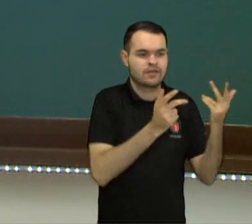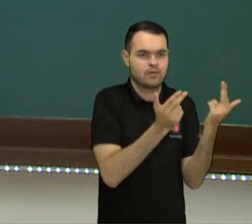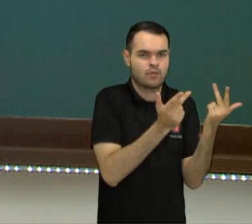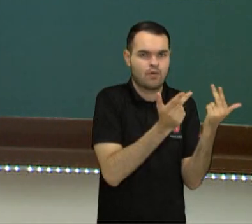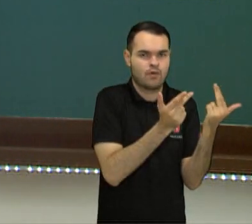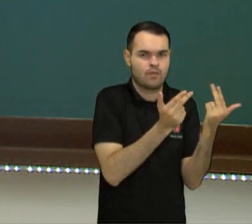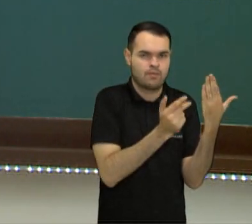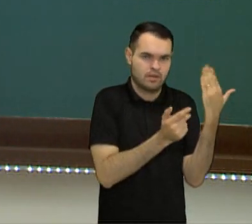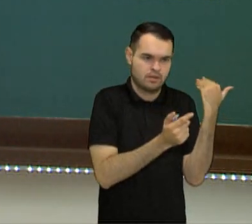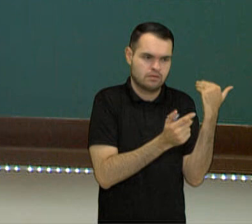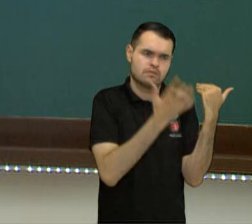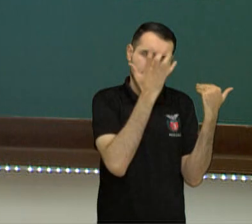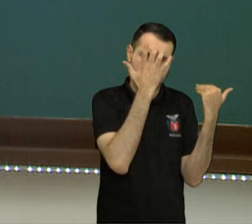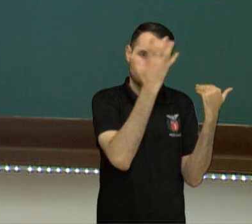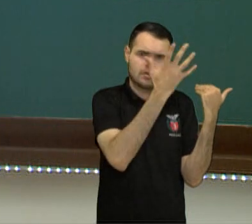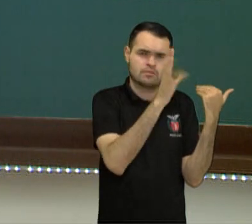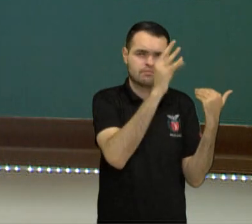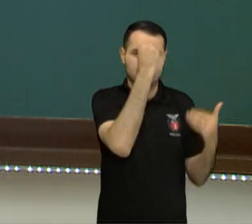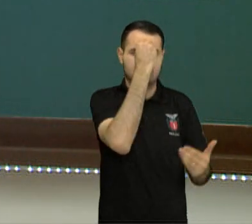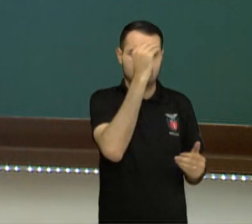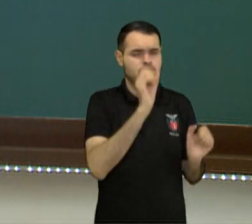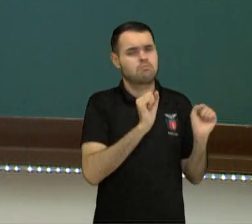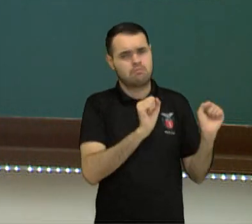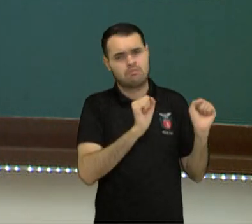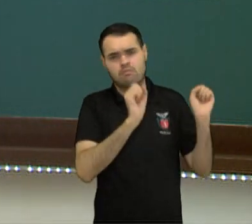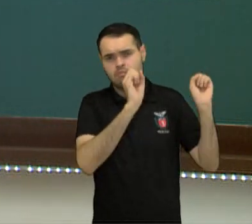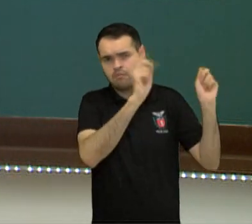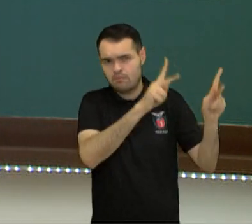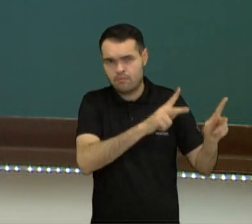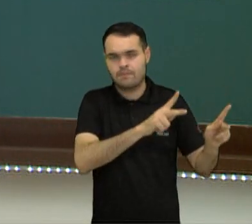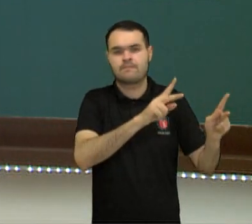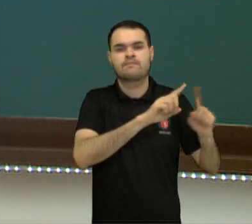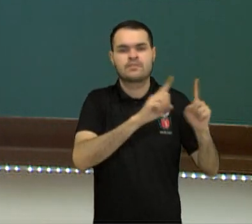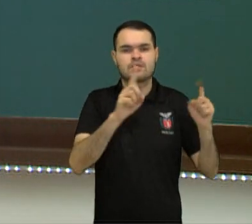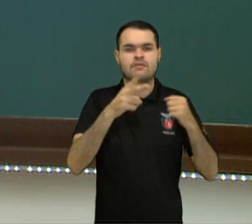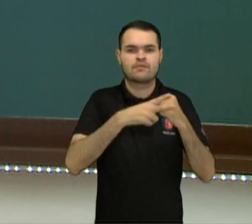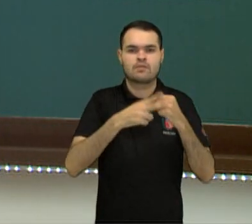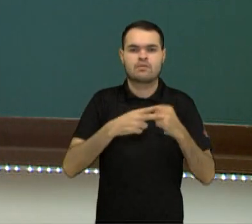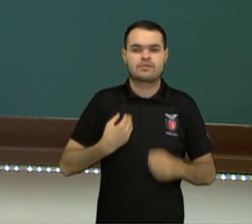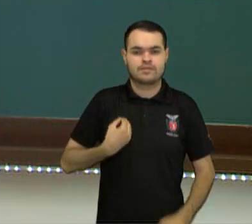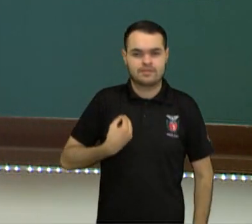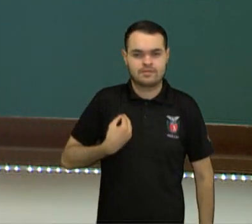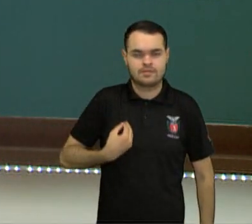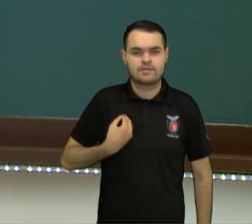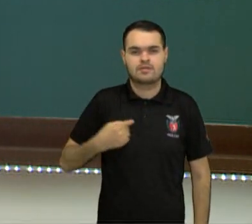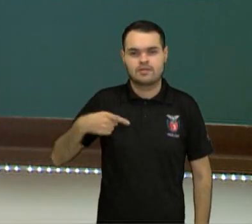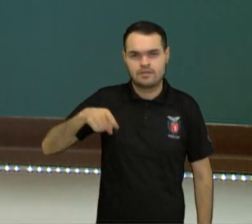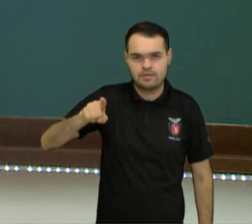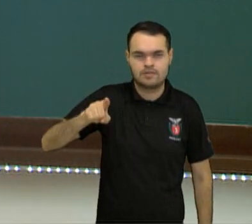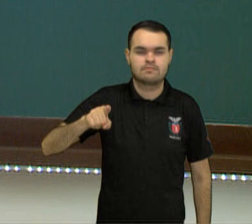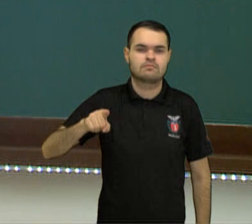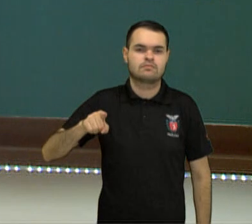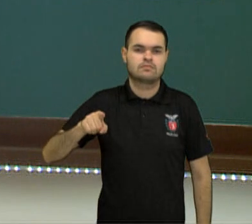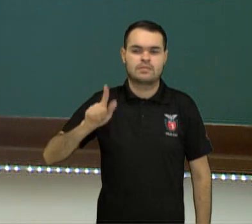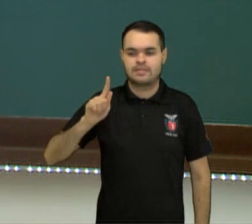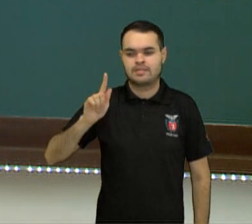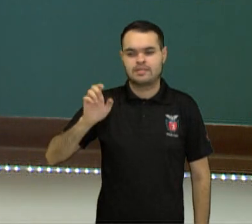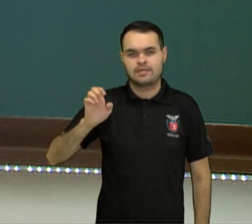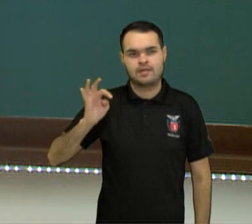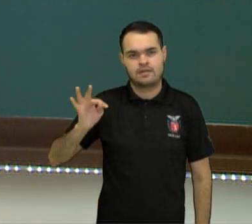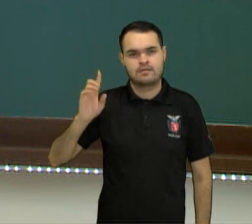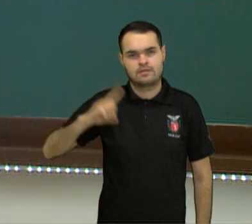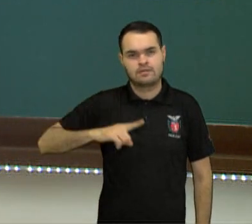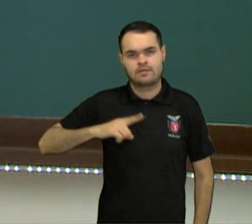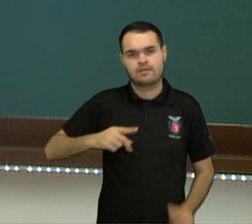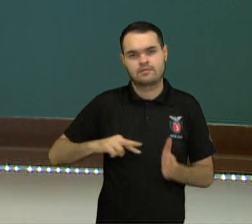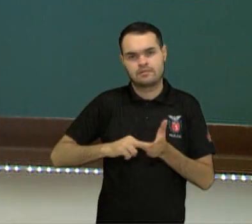passado, o que facilita também para poder memorizar, pode ser. Então, olha, é o verbo ser ou estar, ir, get. Vai ter uma série de significados dependendo